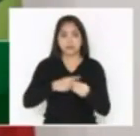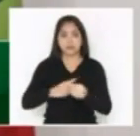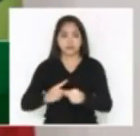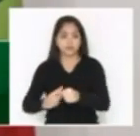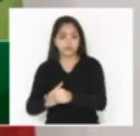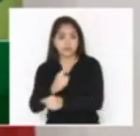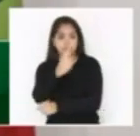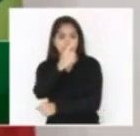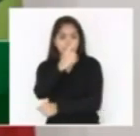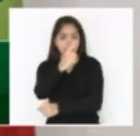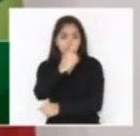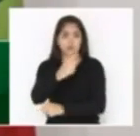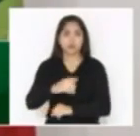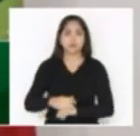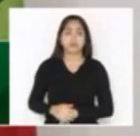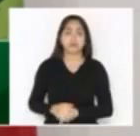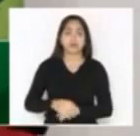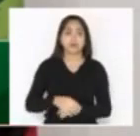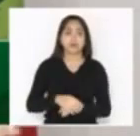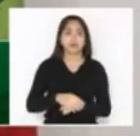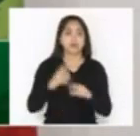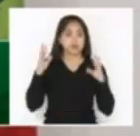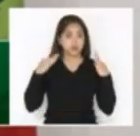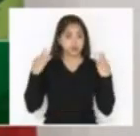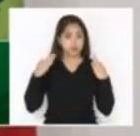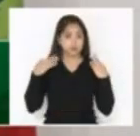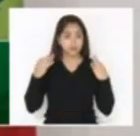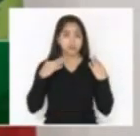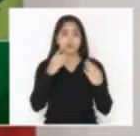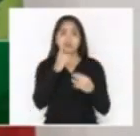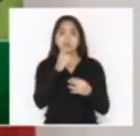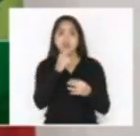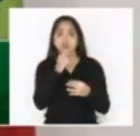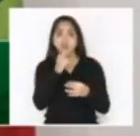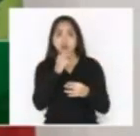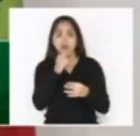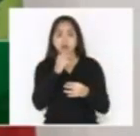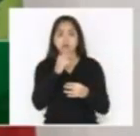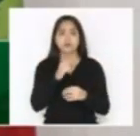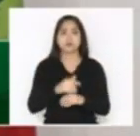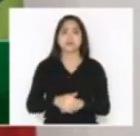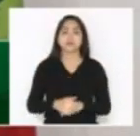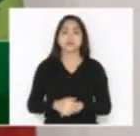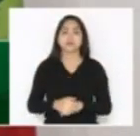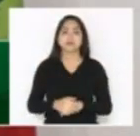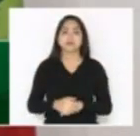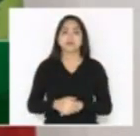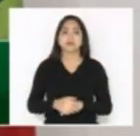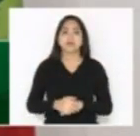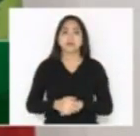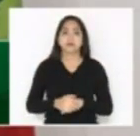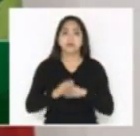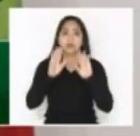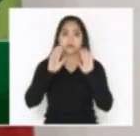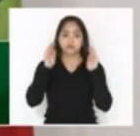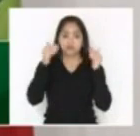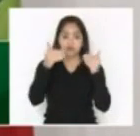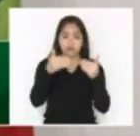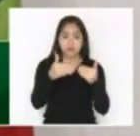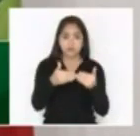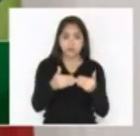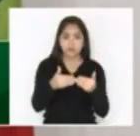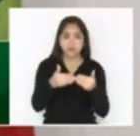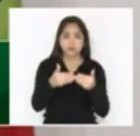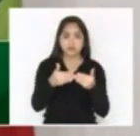belíssima cidade catarinense, turística de águas termais, mais uma convenção de pastores da